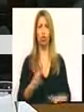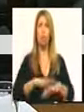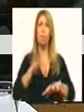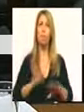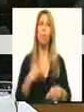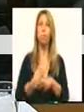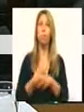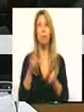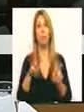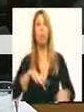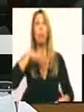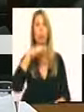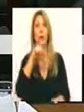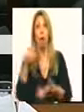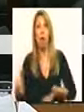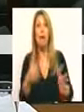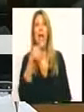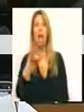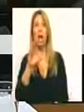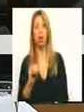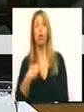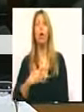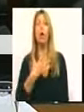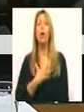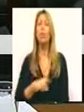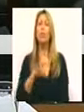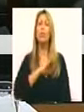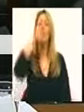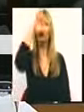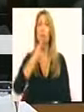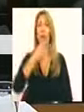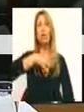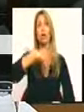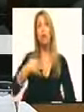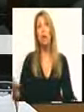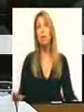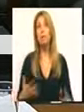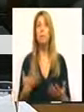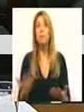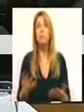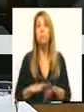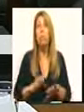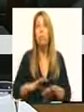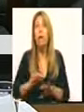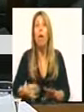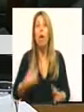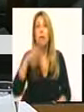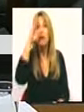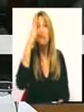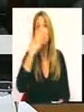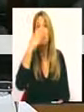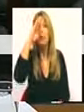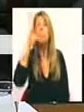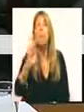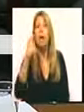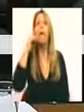e gostaríamos, sobretudo, que o Sr. Ministro nos explicasse, além das causas, e se porventura já sabe exatamente quem é que é o